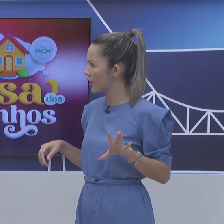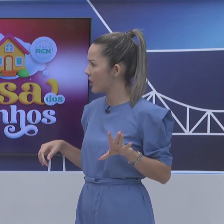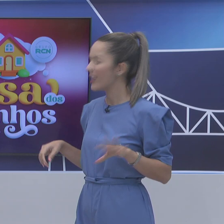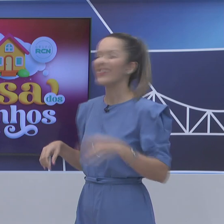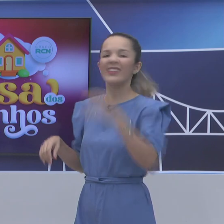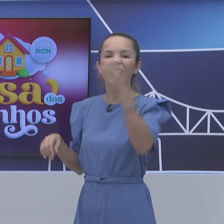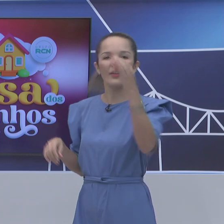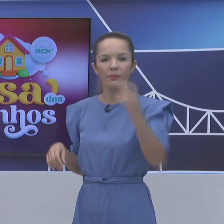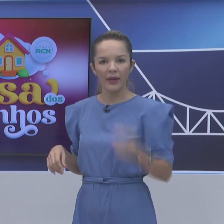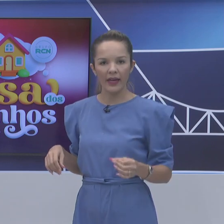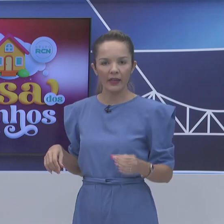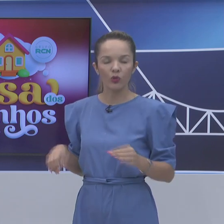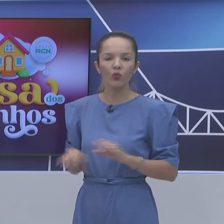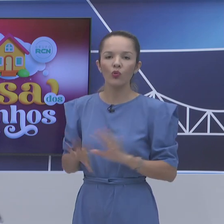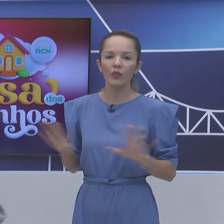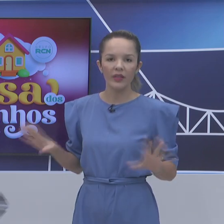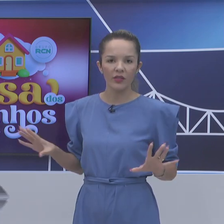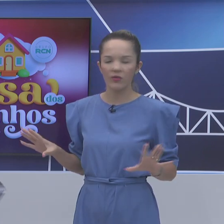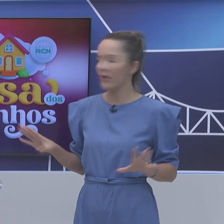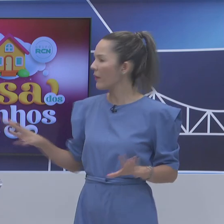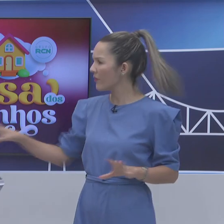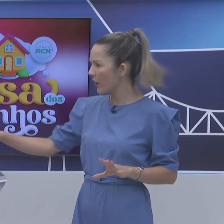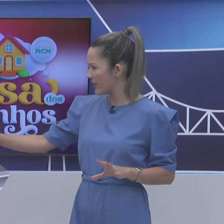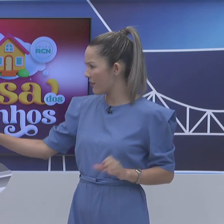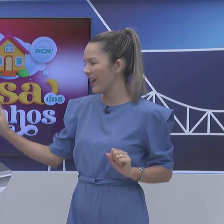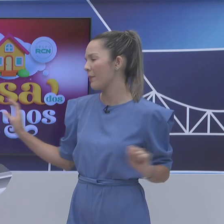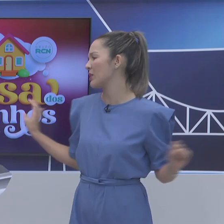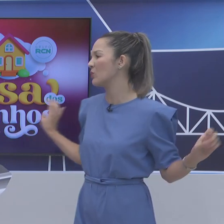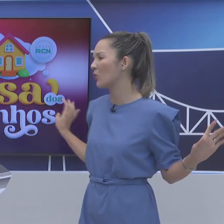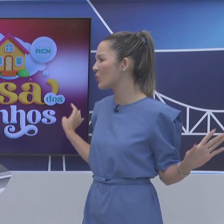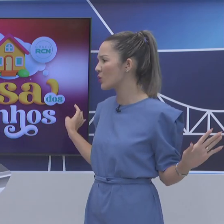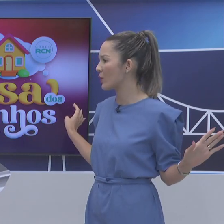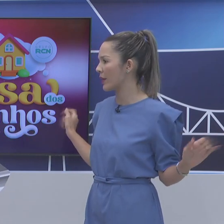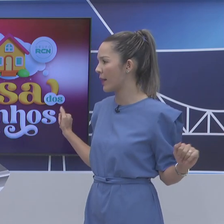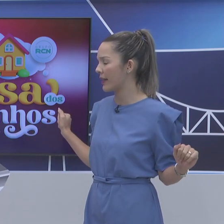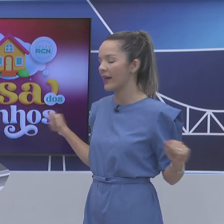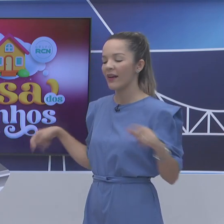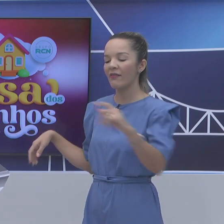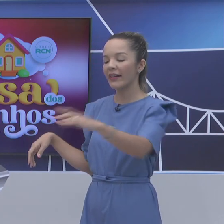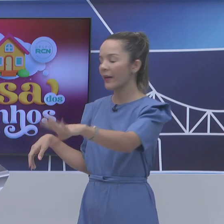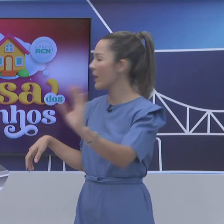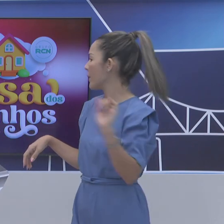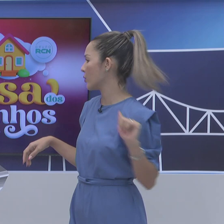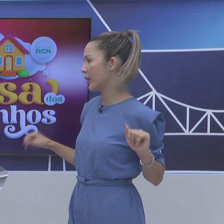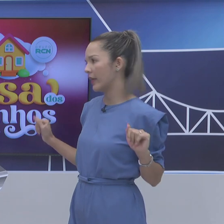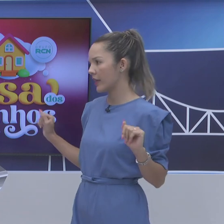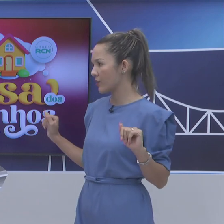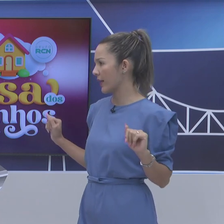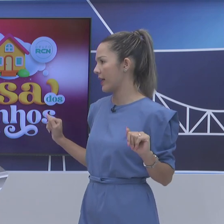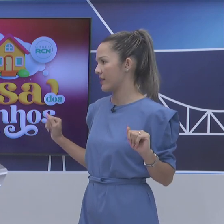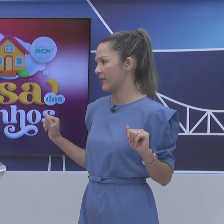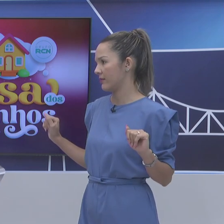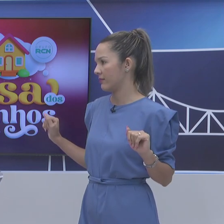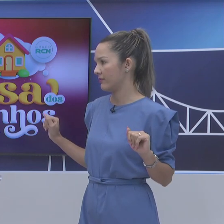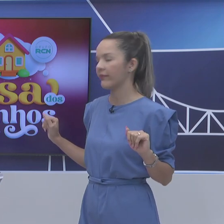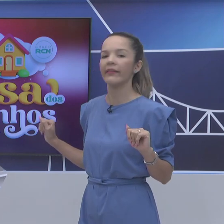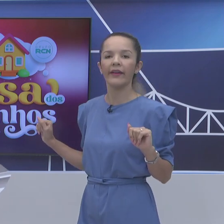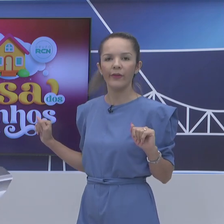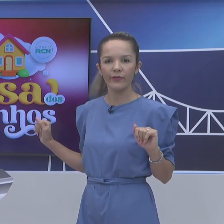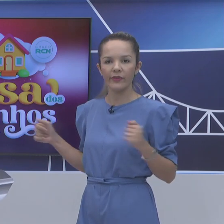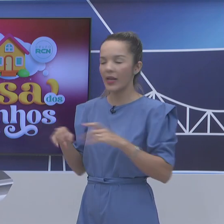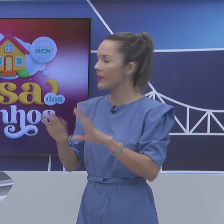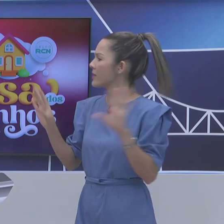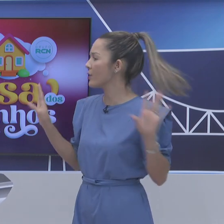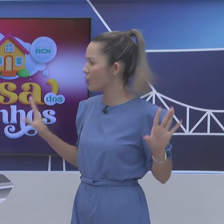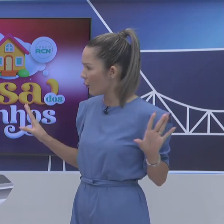material de construção. Também. Tudo isso. É legal, né? Não, e você fala, ah, mas eu não tô construindo, Mari. Vai quebrar uma torneira aí na sua casa.